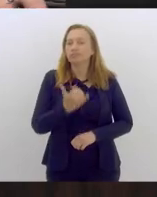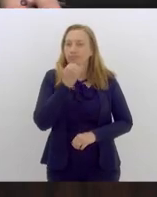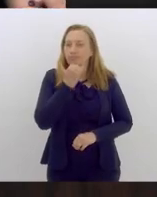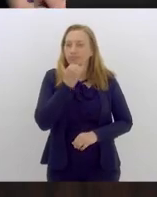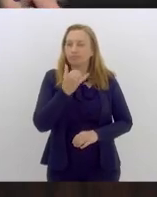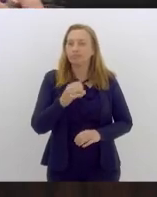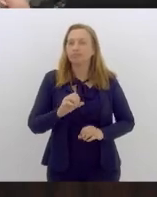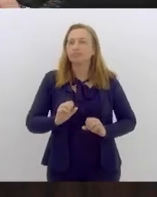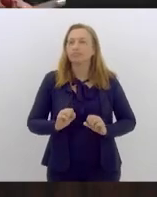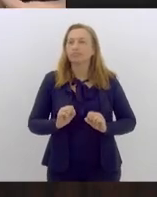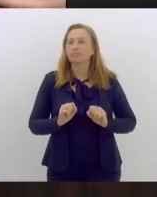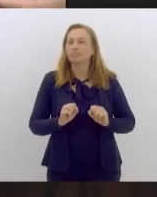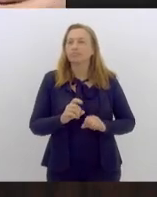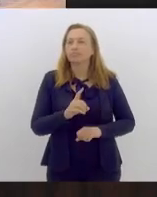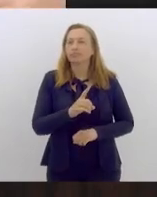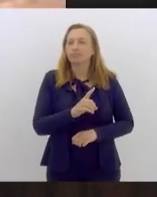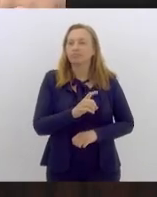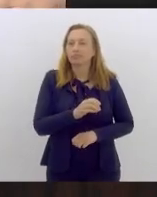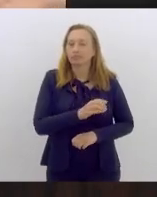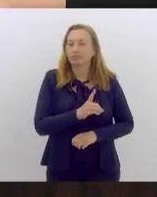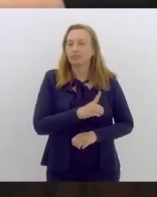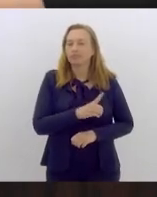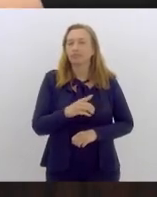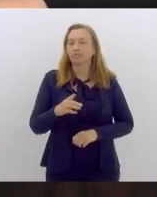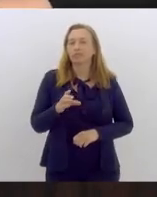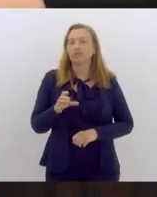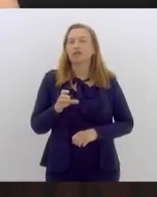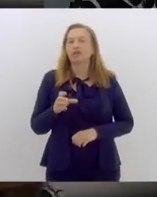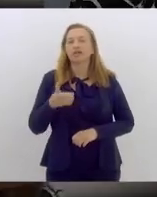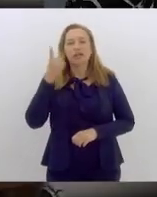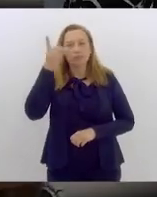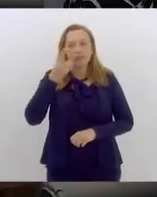Defesa Civil, deputado Márcio Canella.